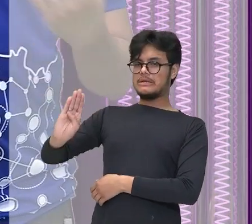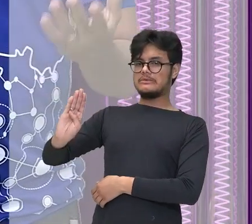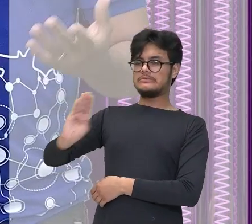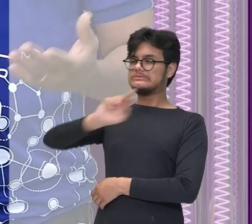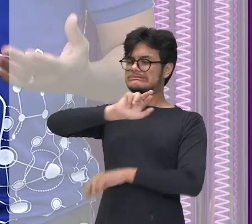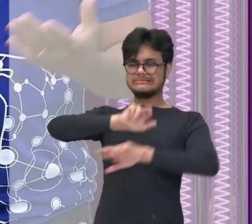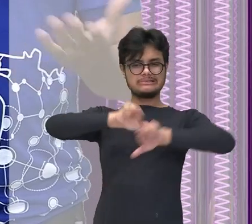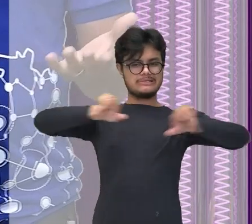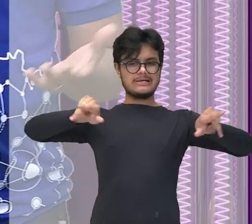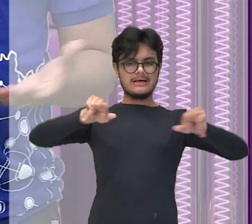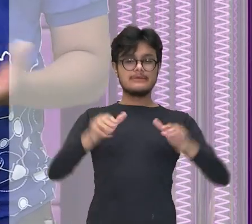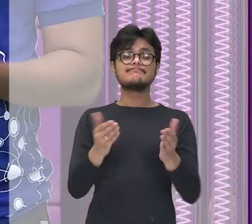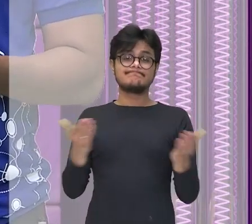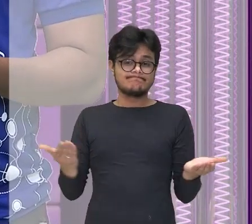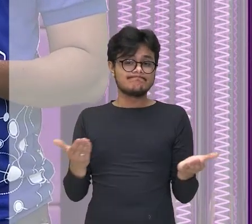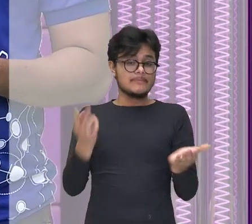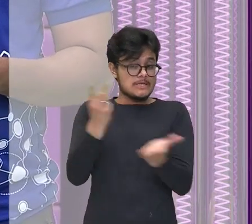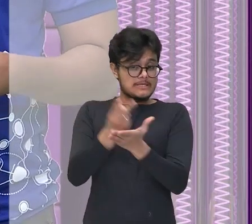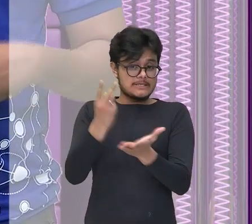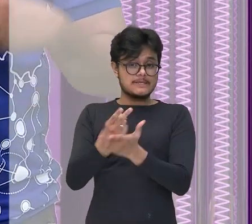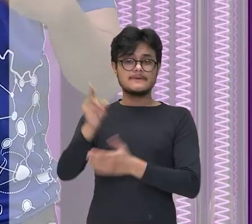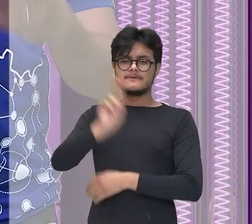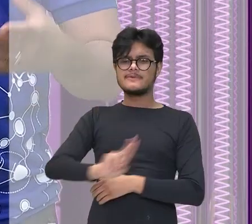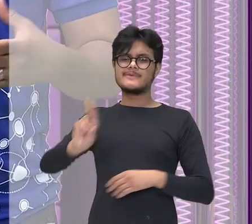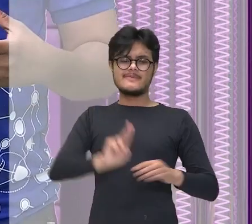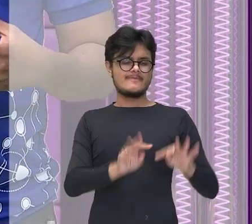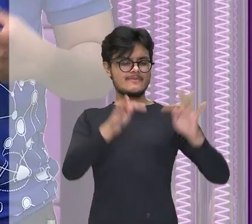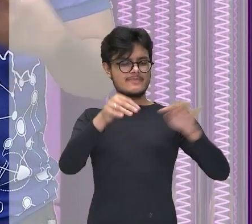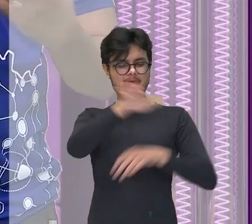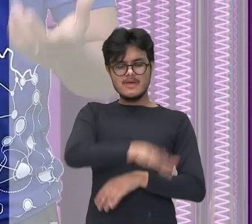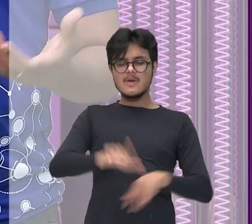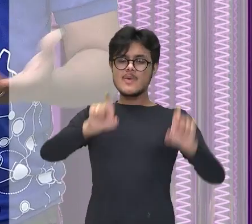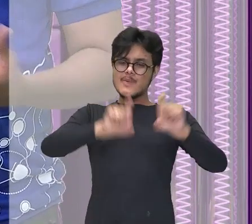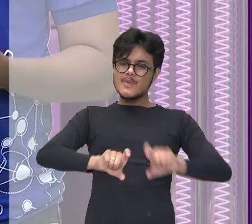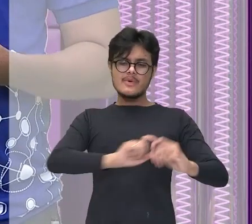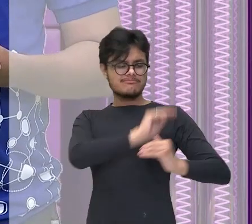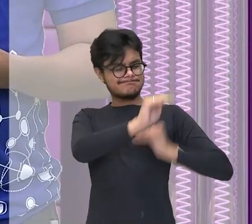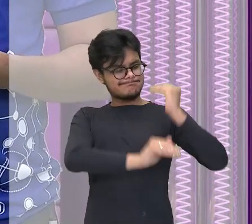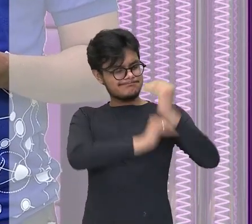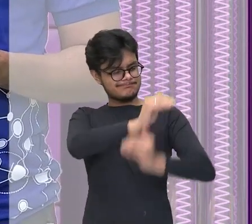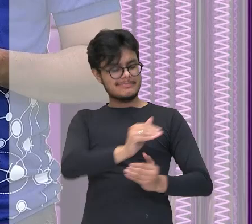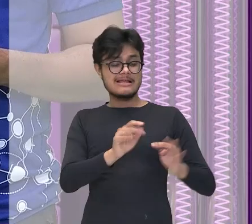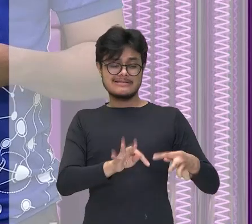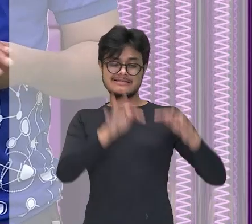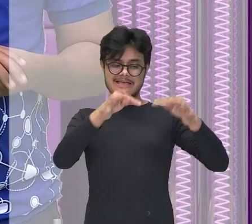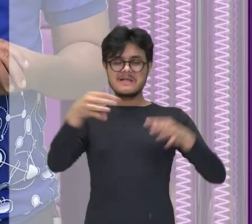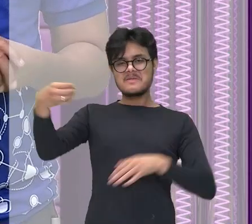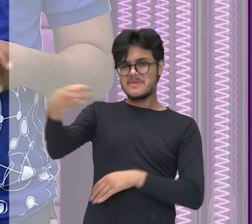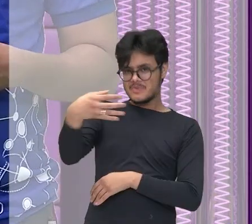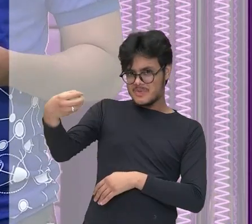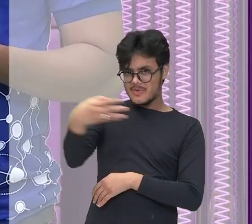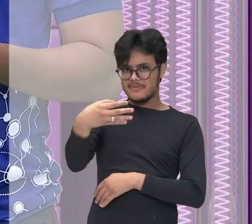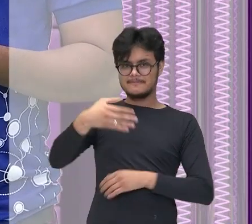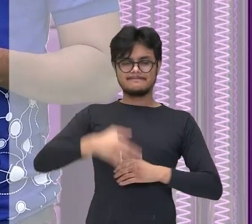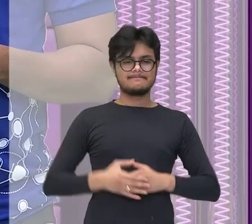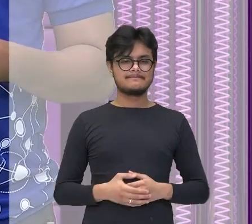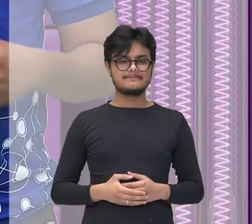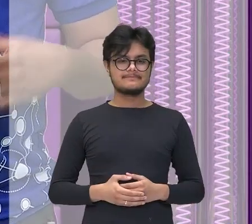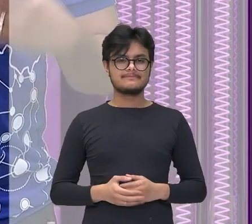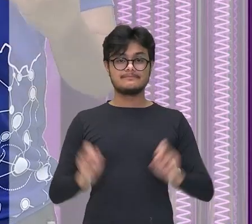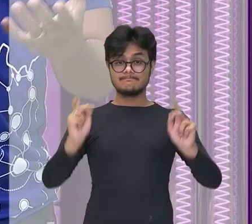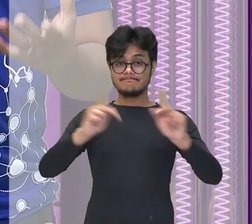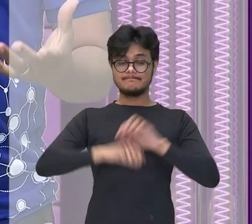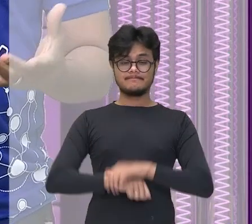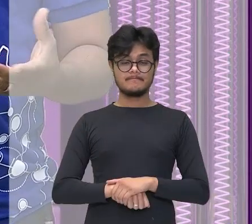Então, sempre que a gente trabalhou na informática, nós fomos evoluindo os equipamentos de armazenagem,